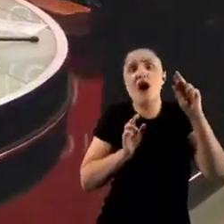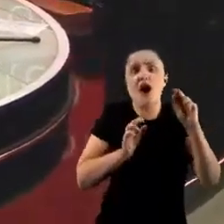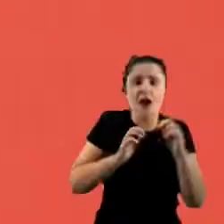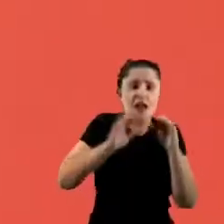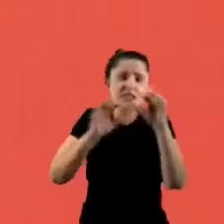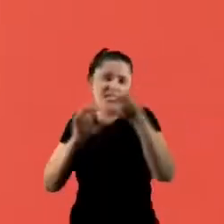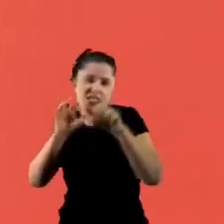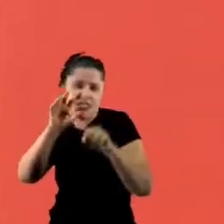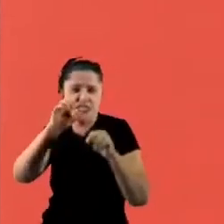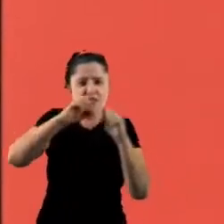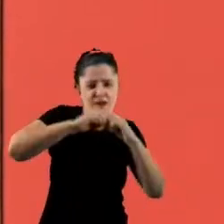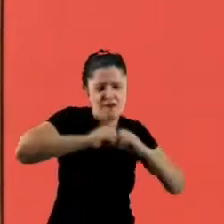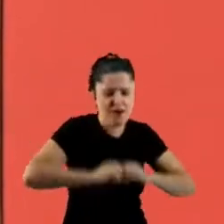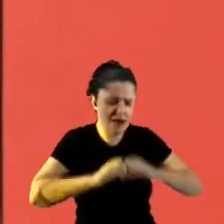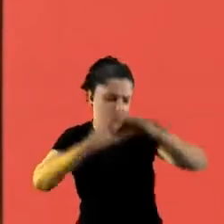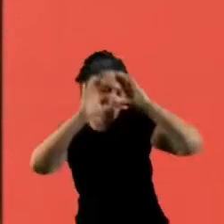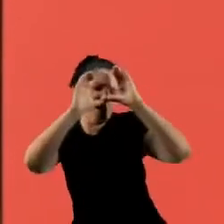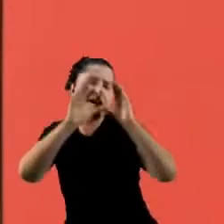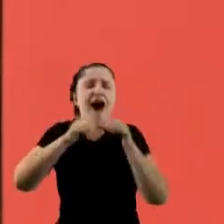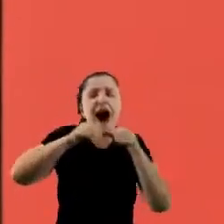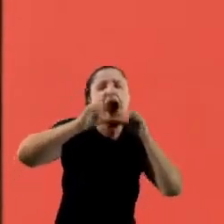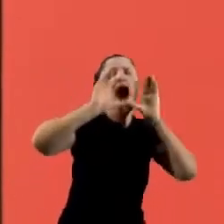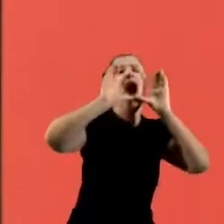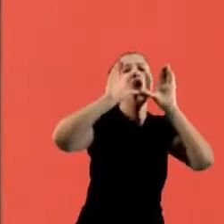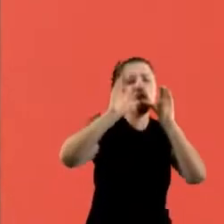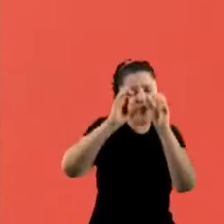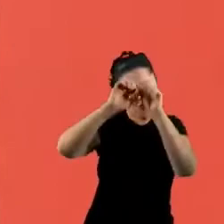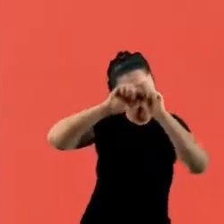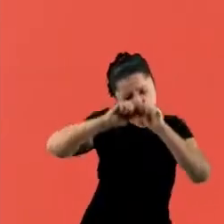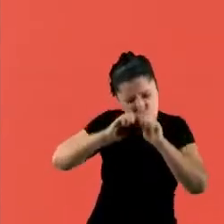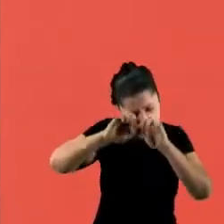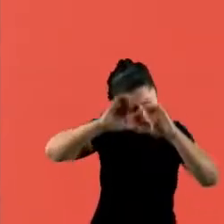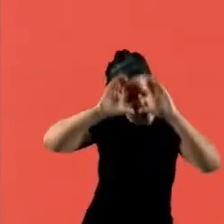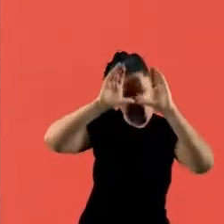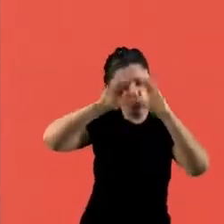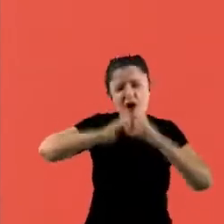E lá de coração, cachorro, lá de coração.